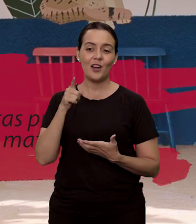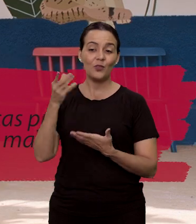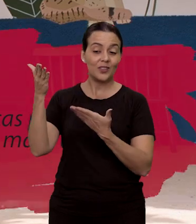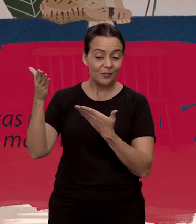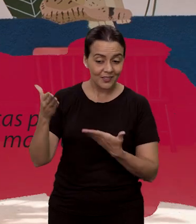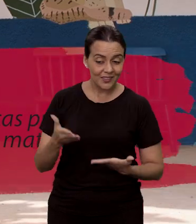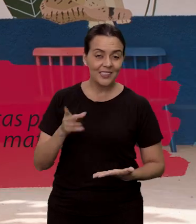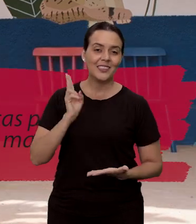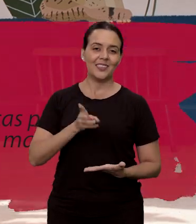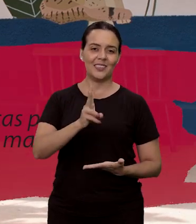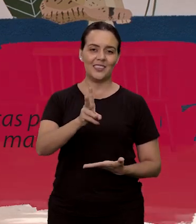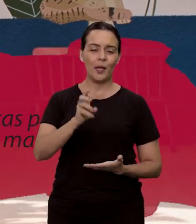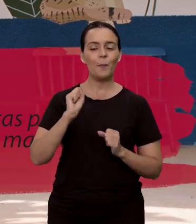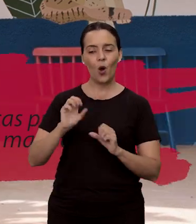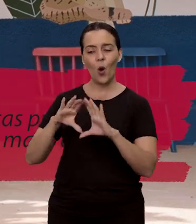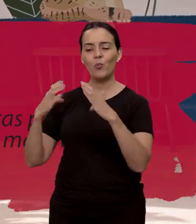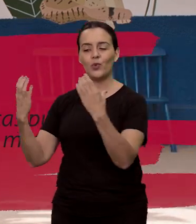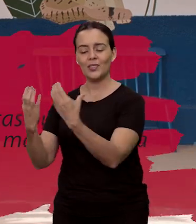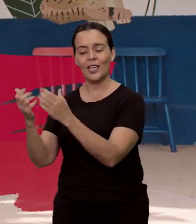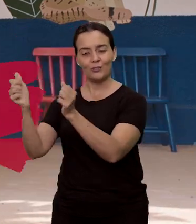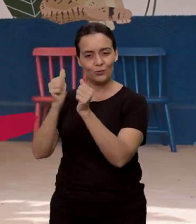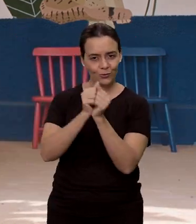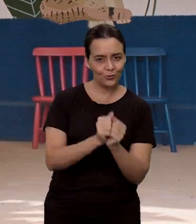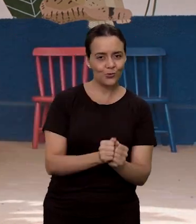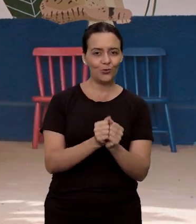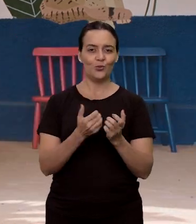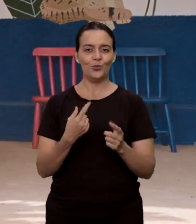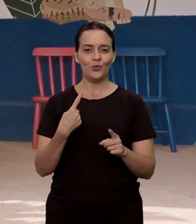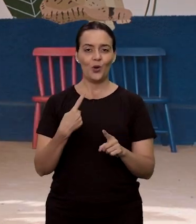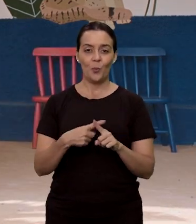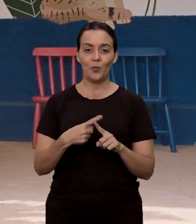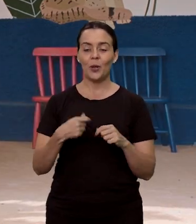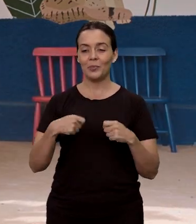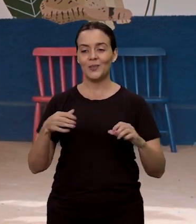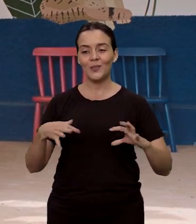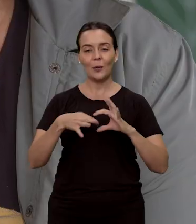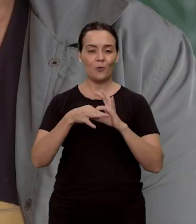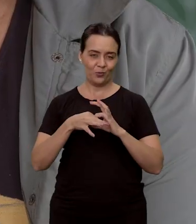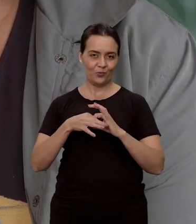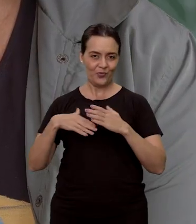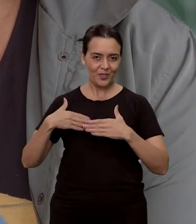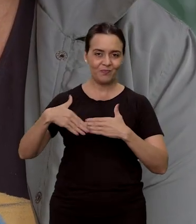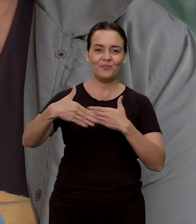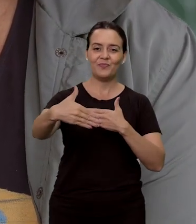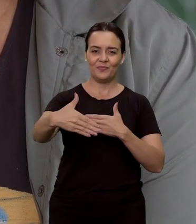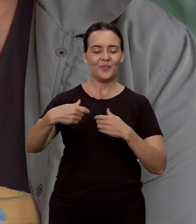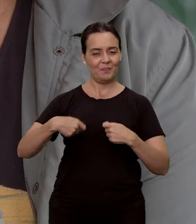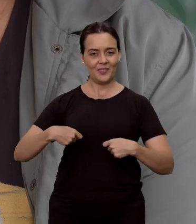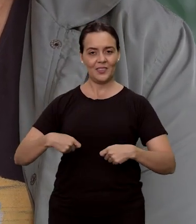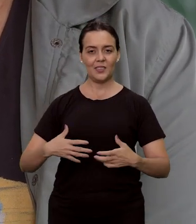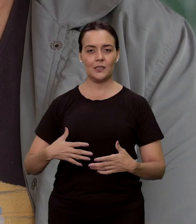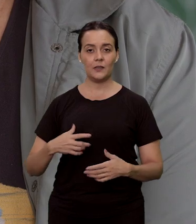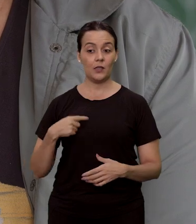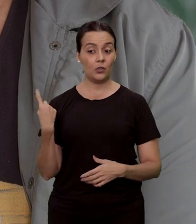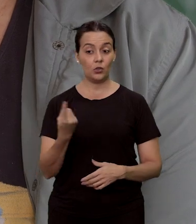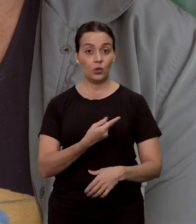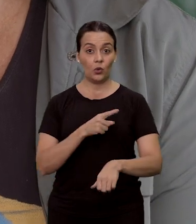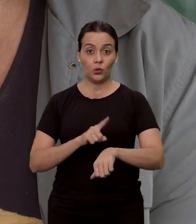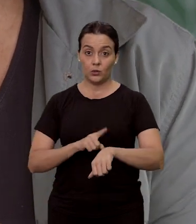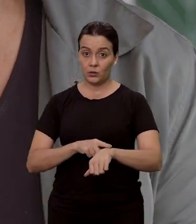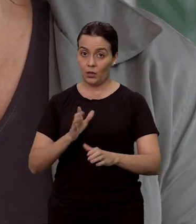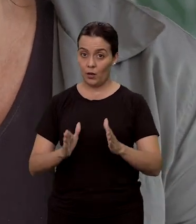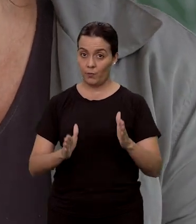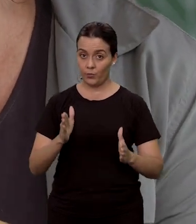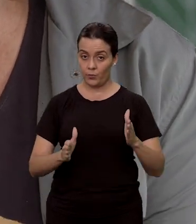traga sua comunidade, traga parceiros, porque é para isso que a gente está aqui. A gente vem de um momento